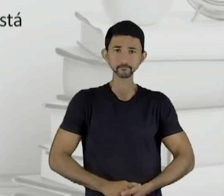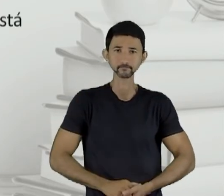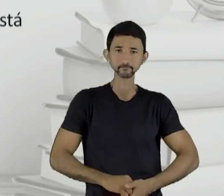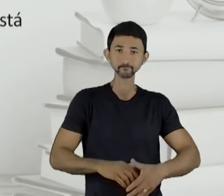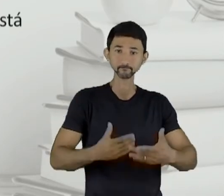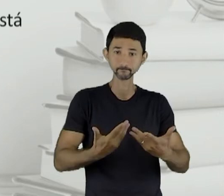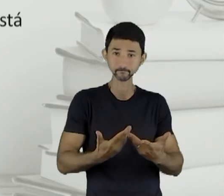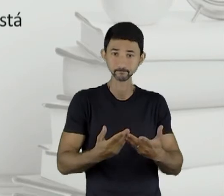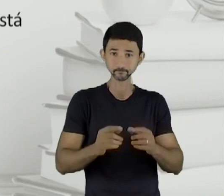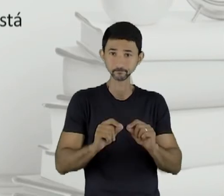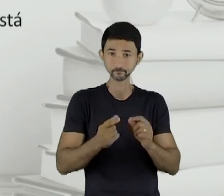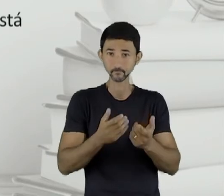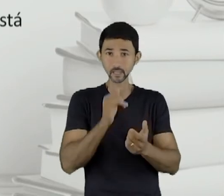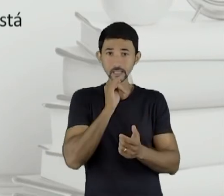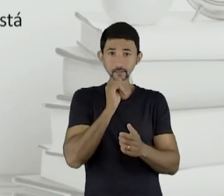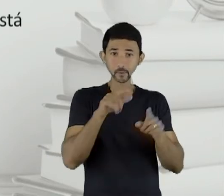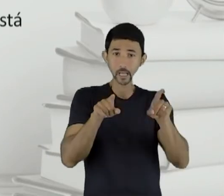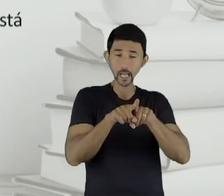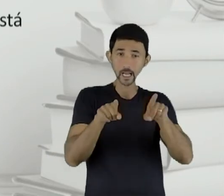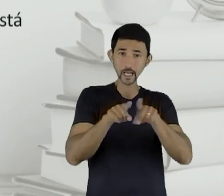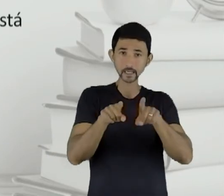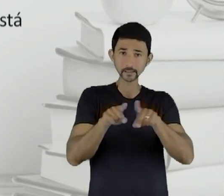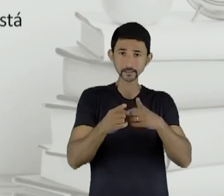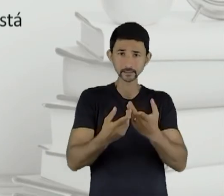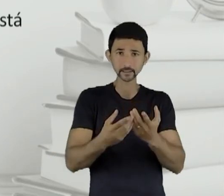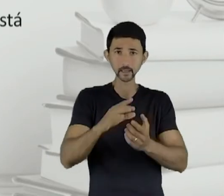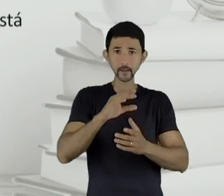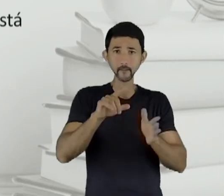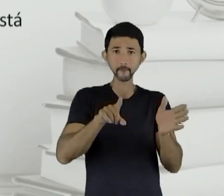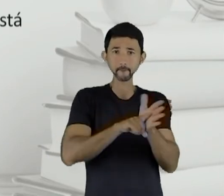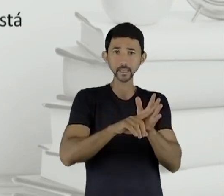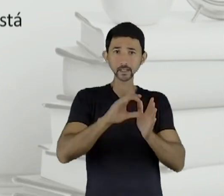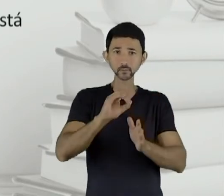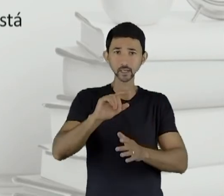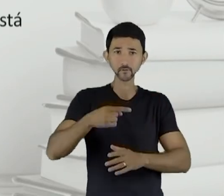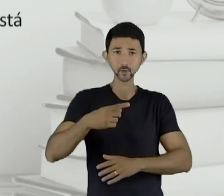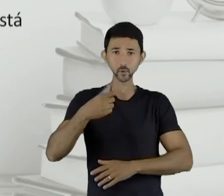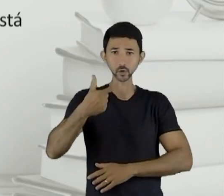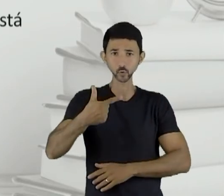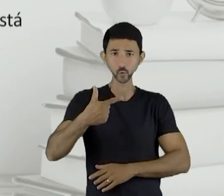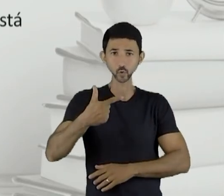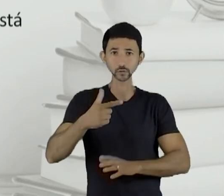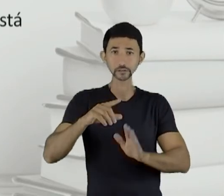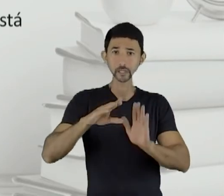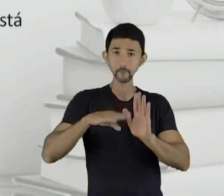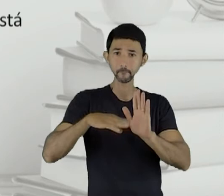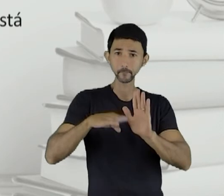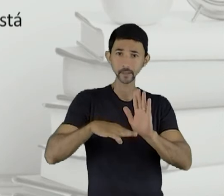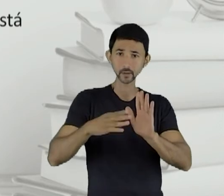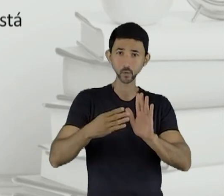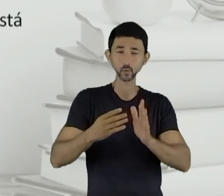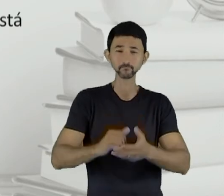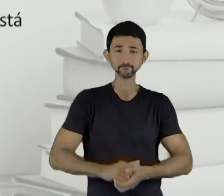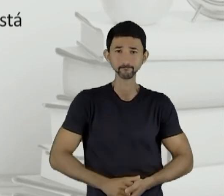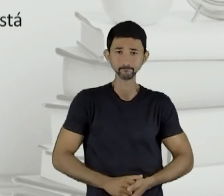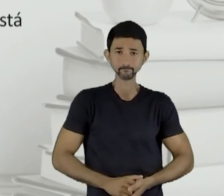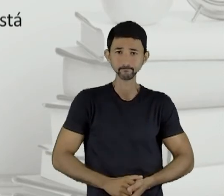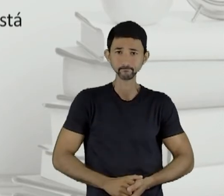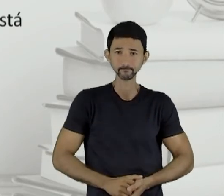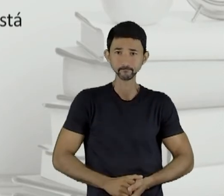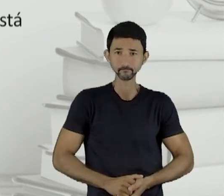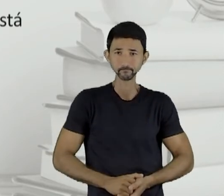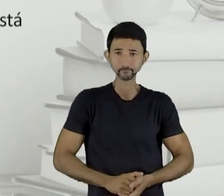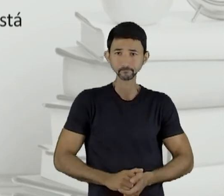Então, assim, menos 0,2 possui o menor módulo, o